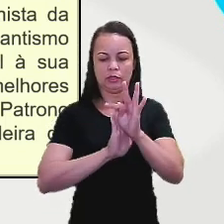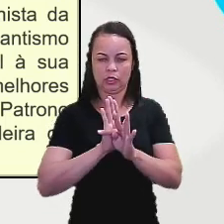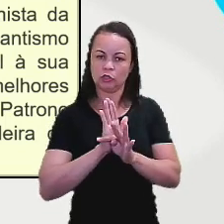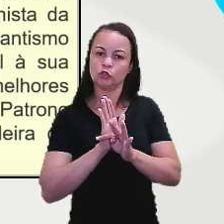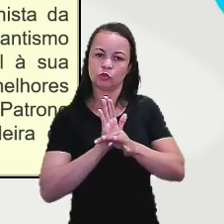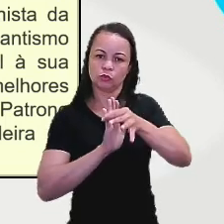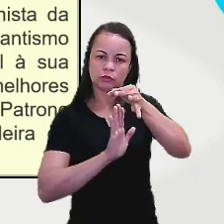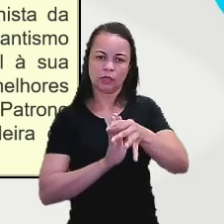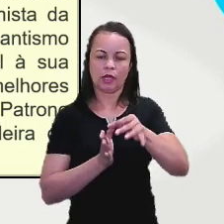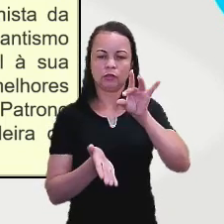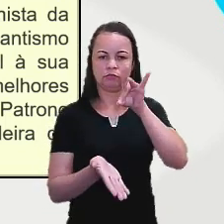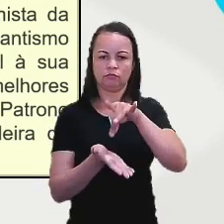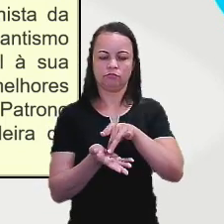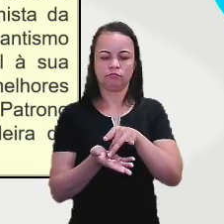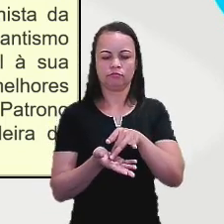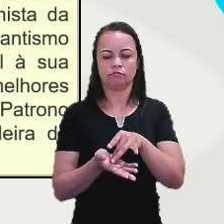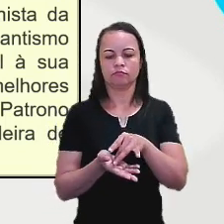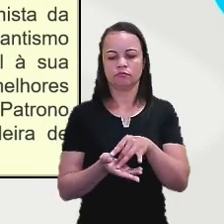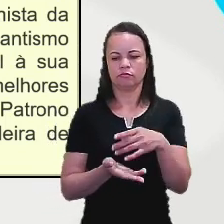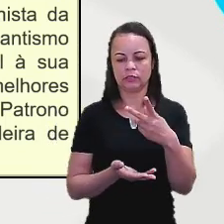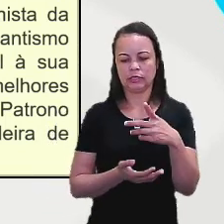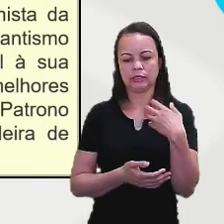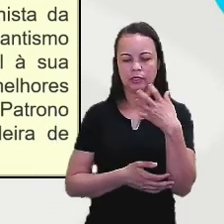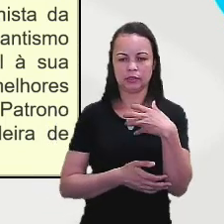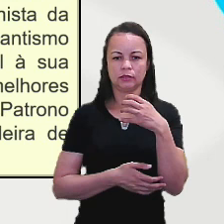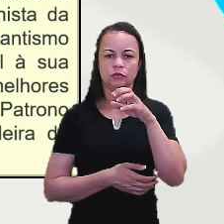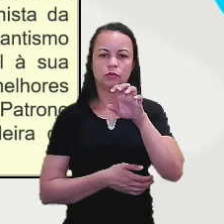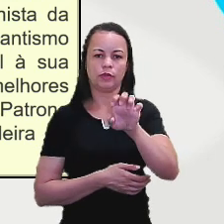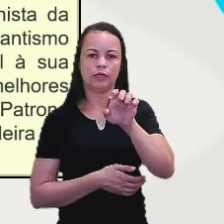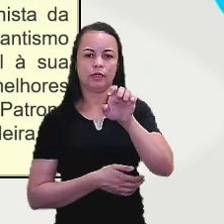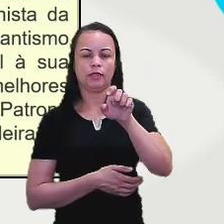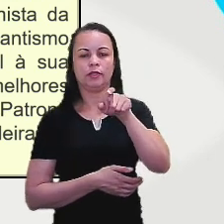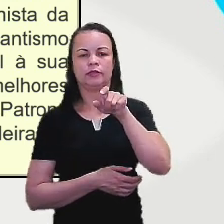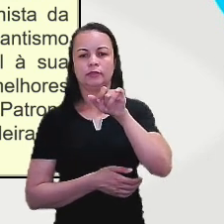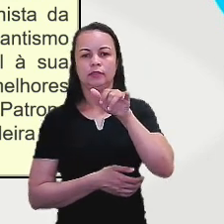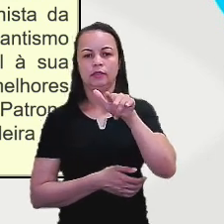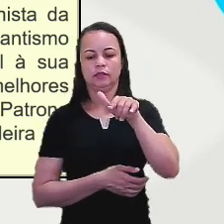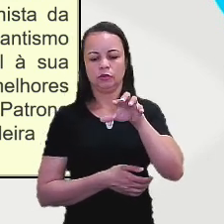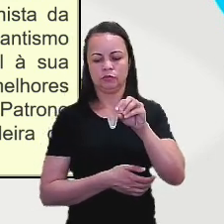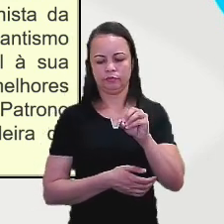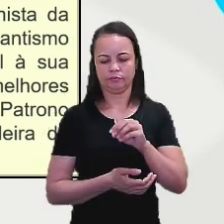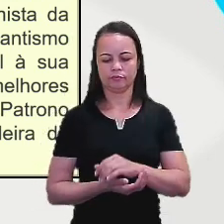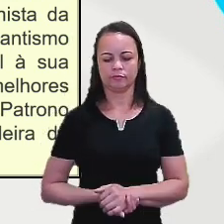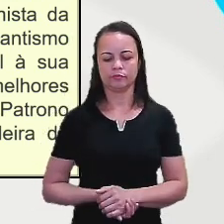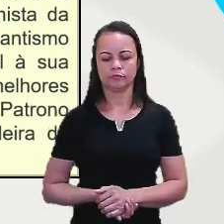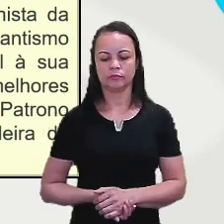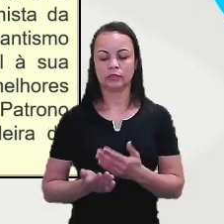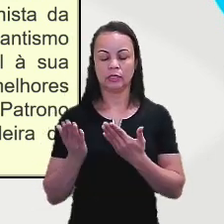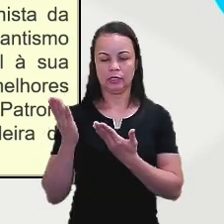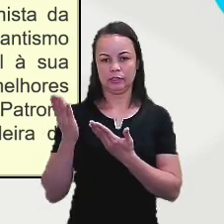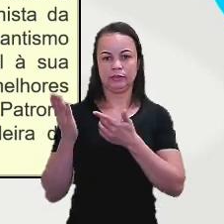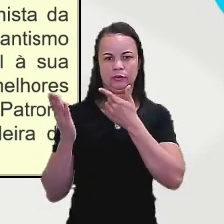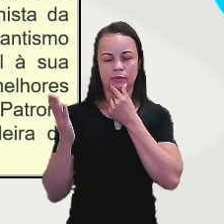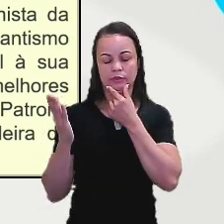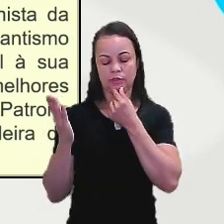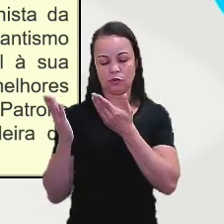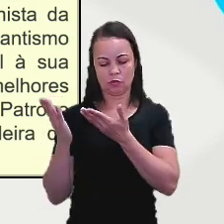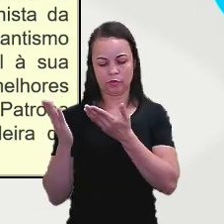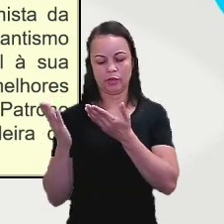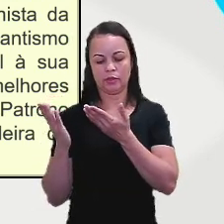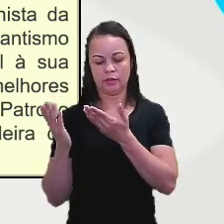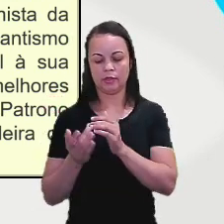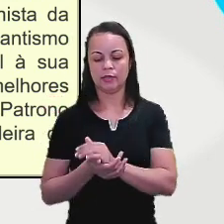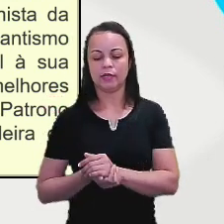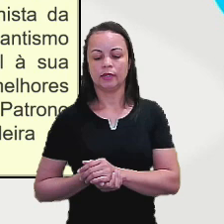original da Canção do Exílio, de Gonçalves Dias. Gonçalves Dias é esse moço aí, ó. Ele